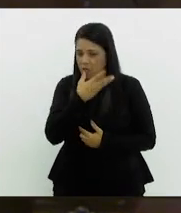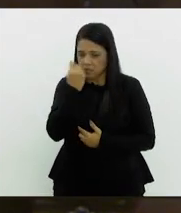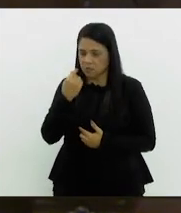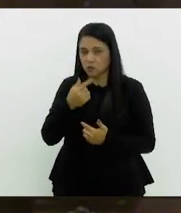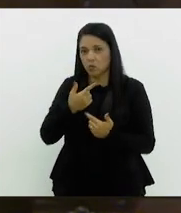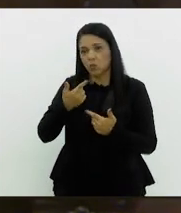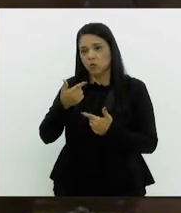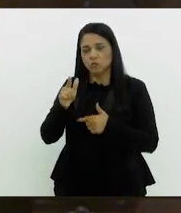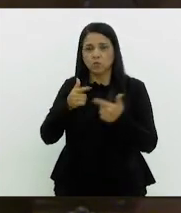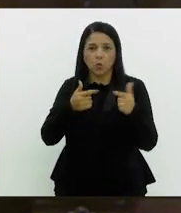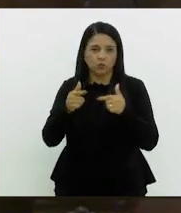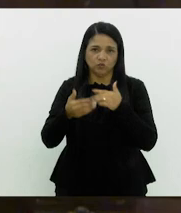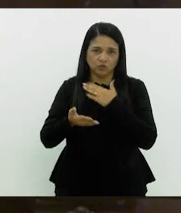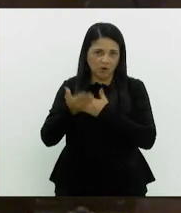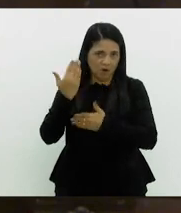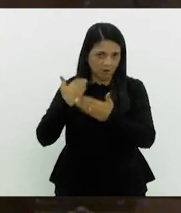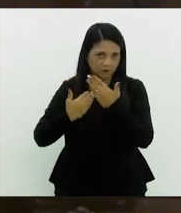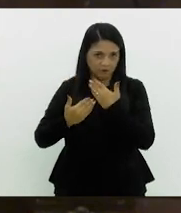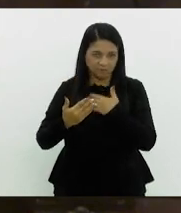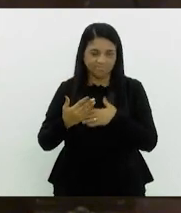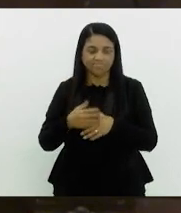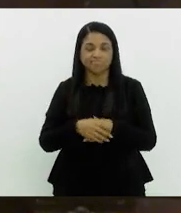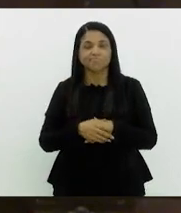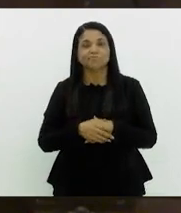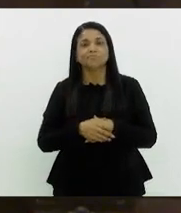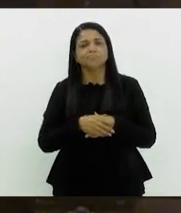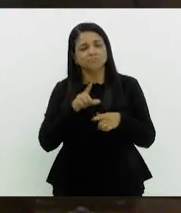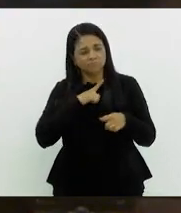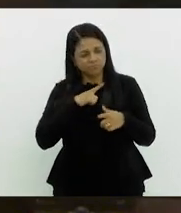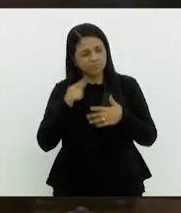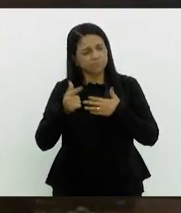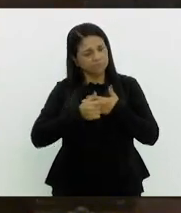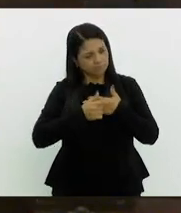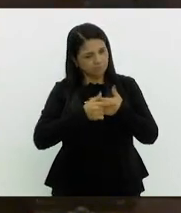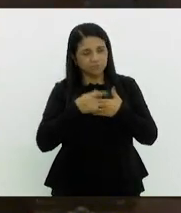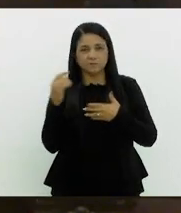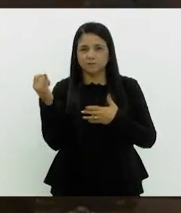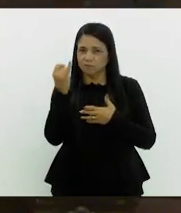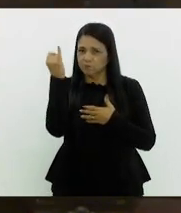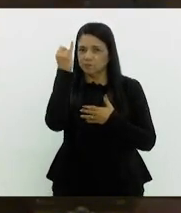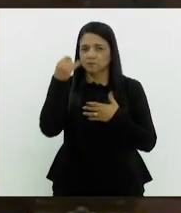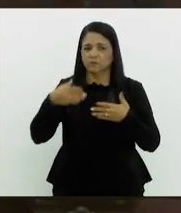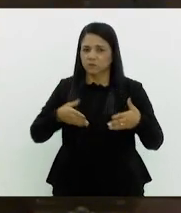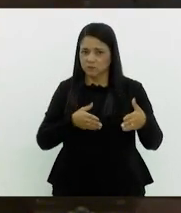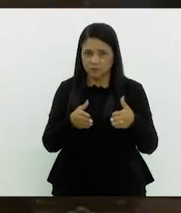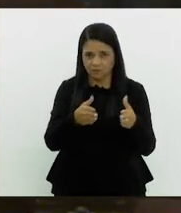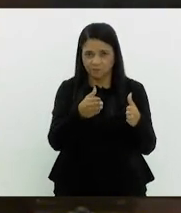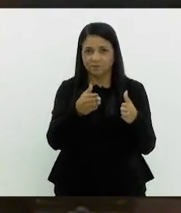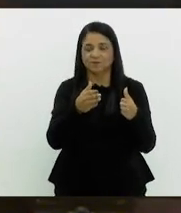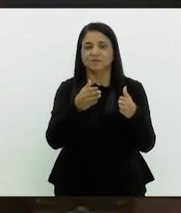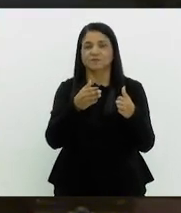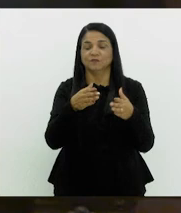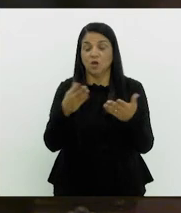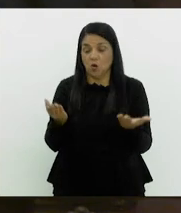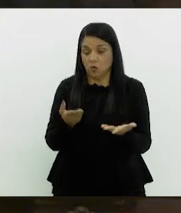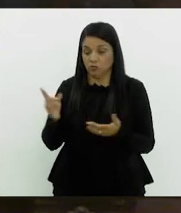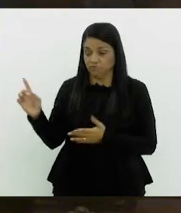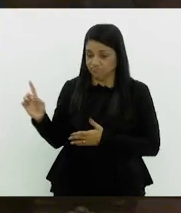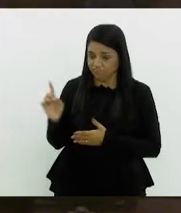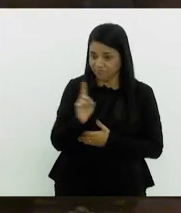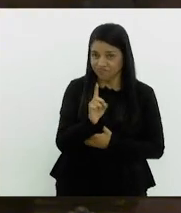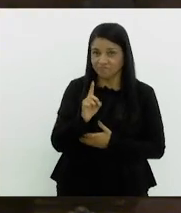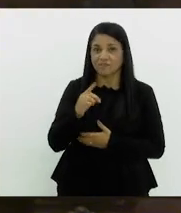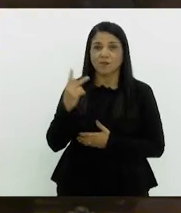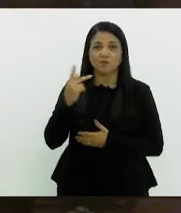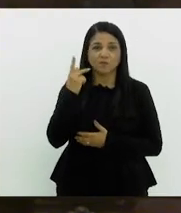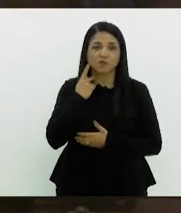antecederam, que também ali fizeram, pavimentaram um caminho para que o senhor pudesse hoje estar pensando